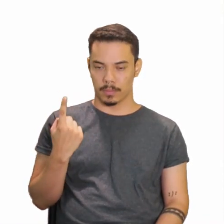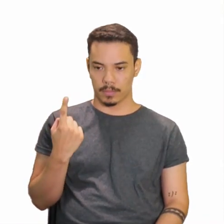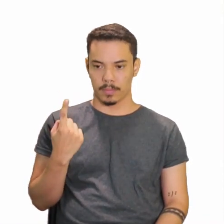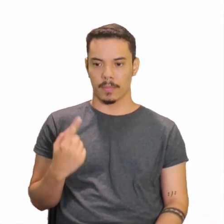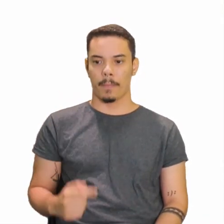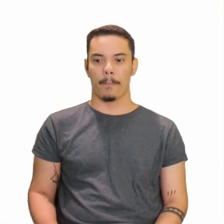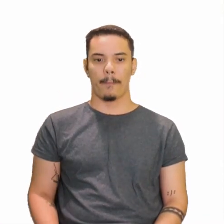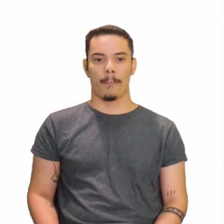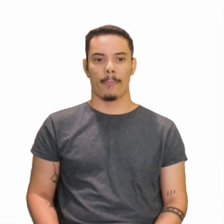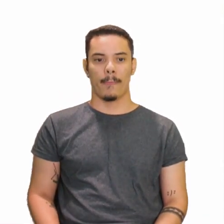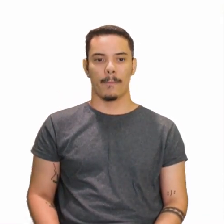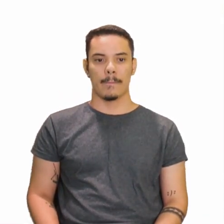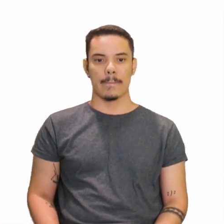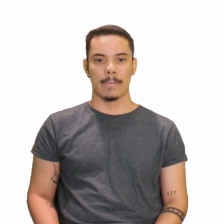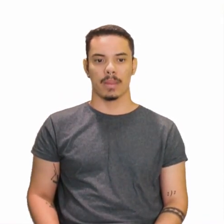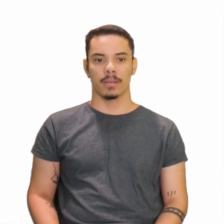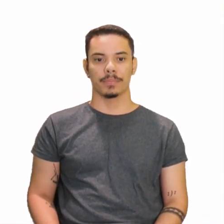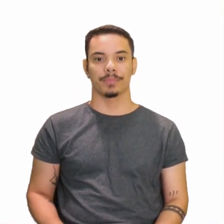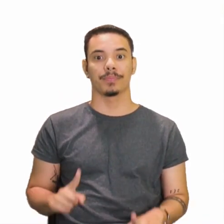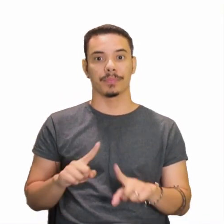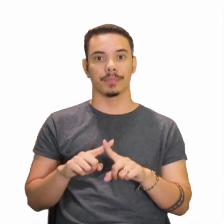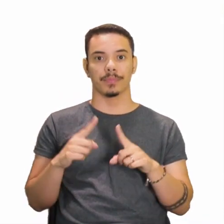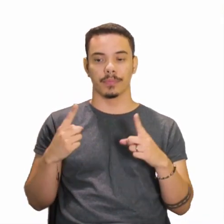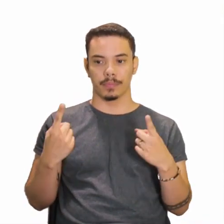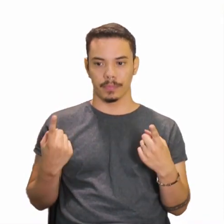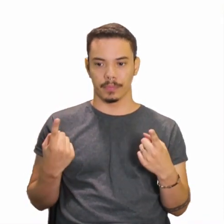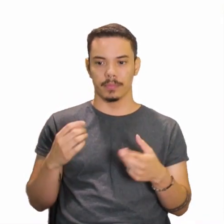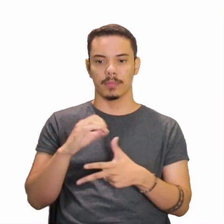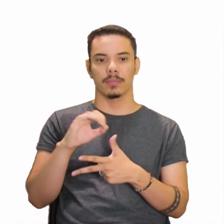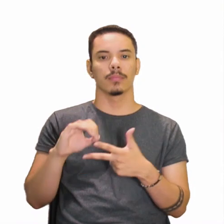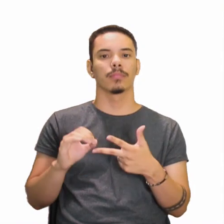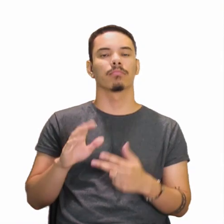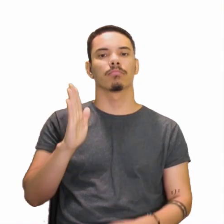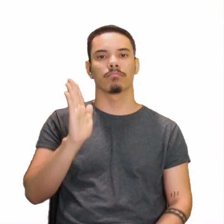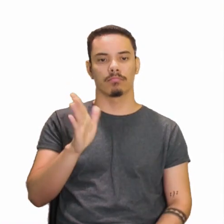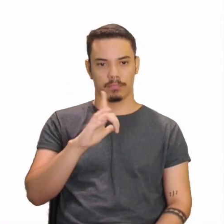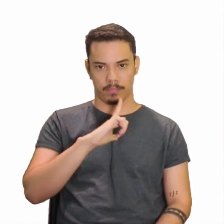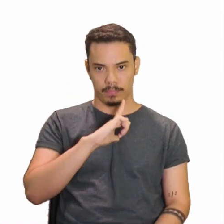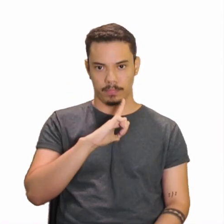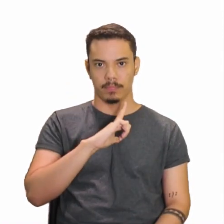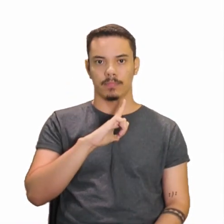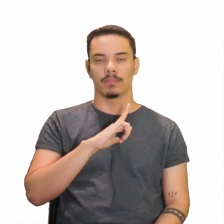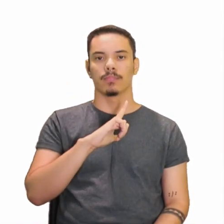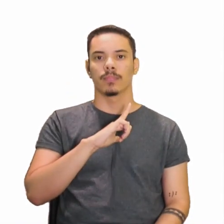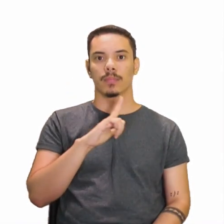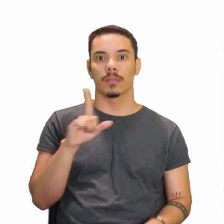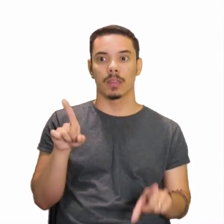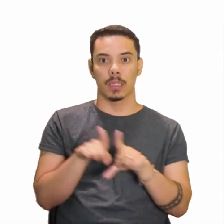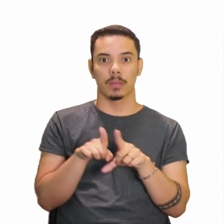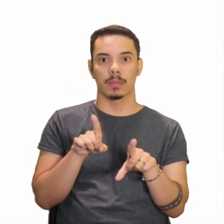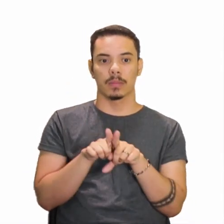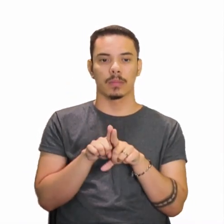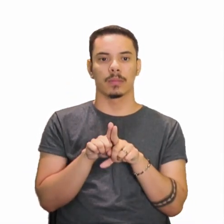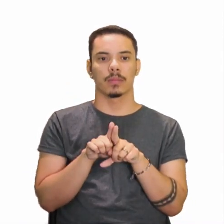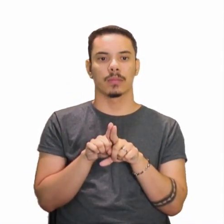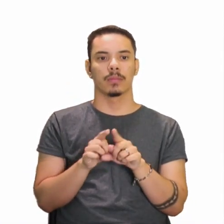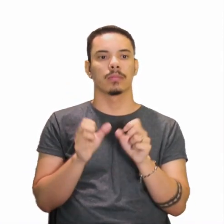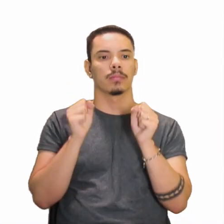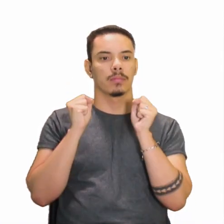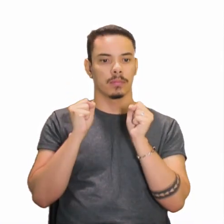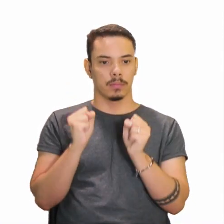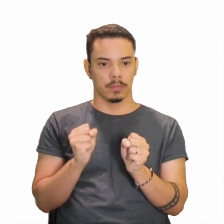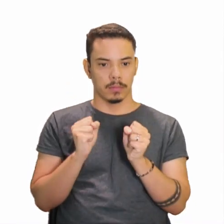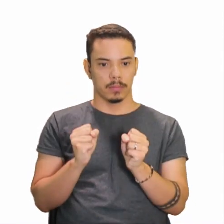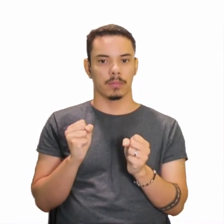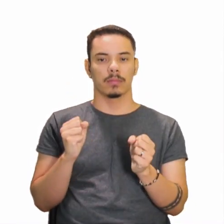1531, ok? Mas olha só, o Enem já cobrou, né? E ainda ela pode